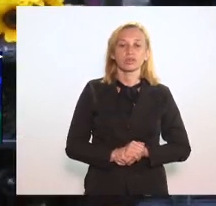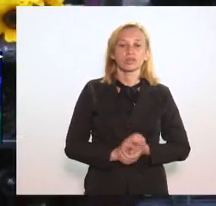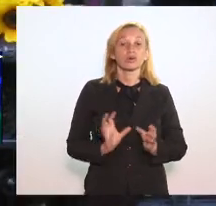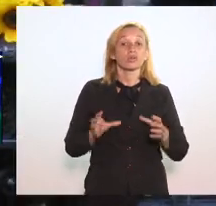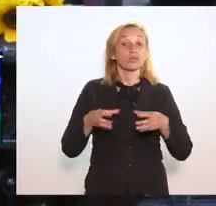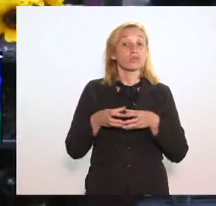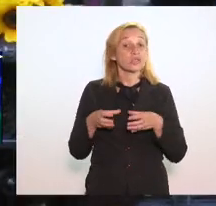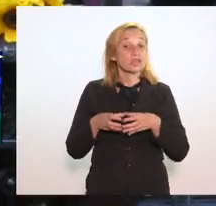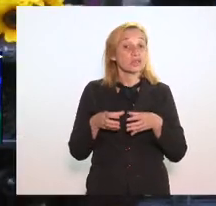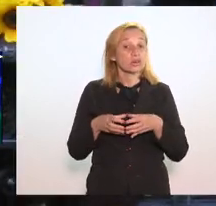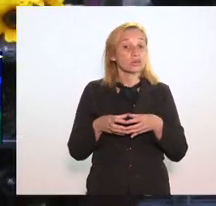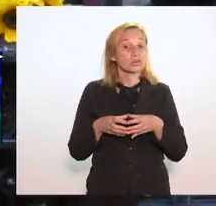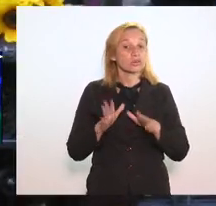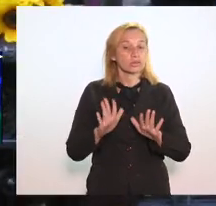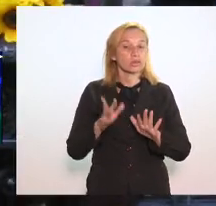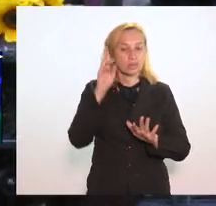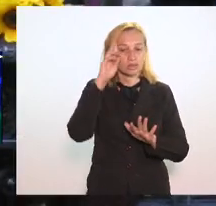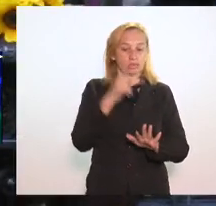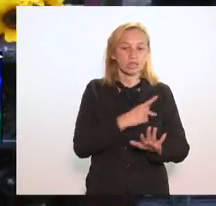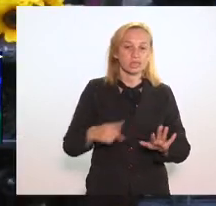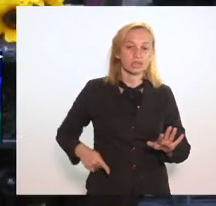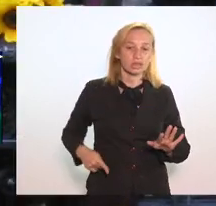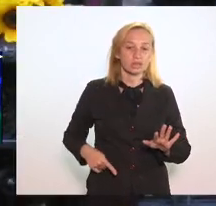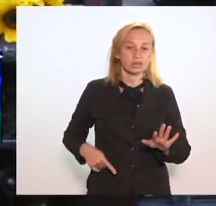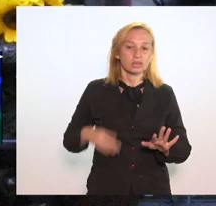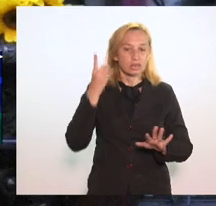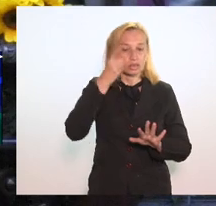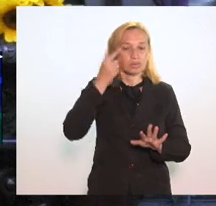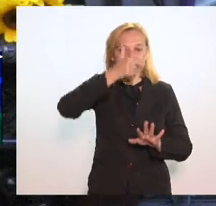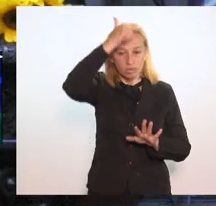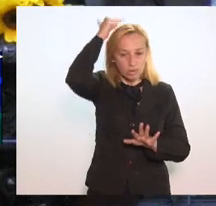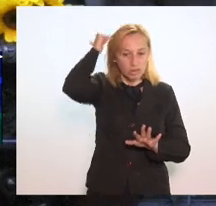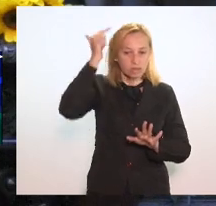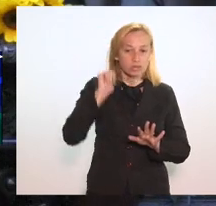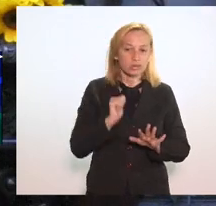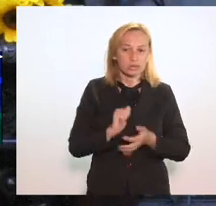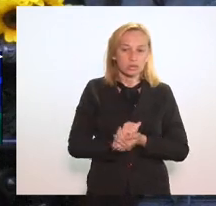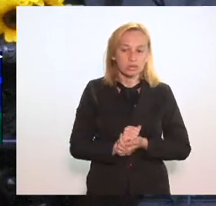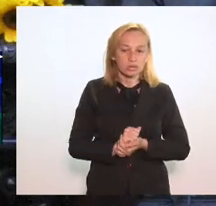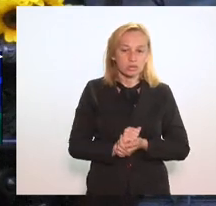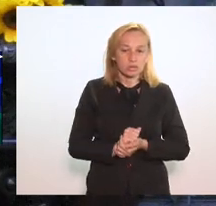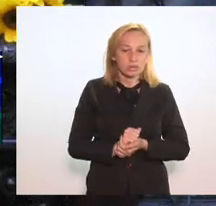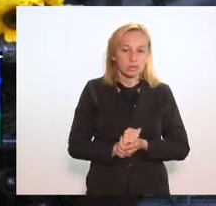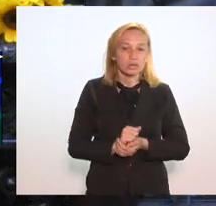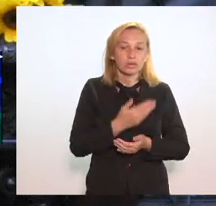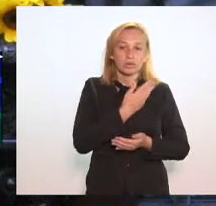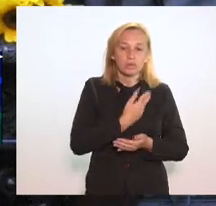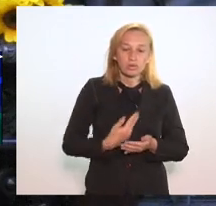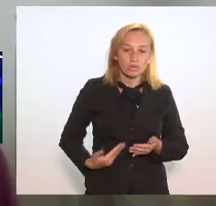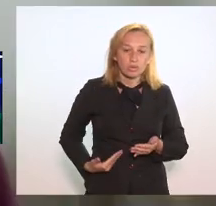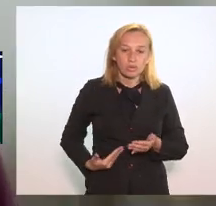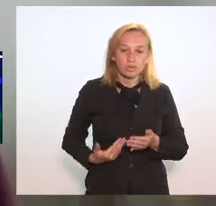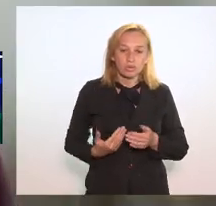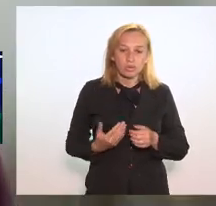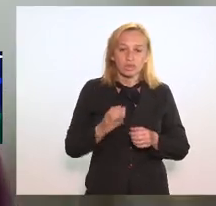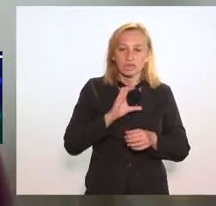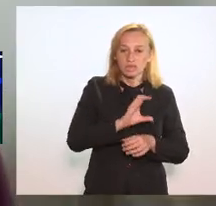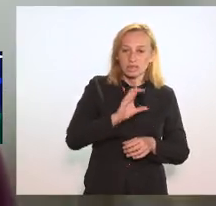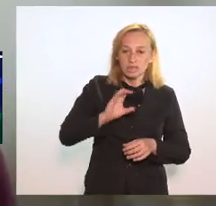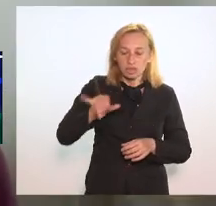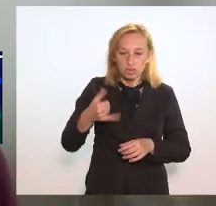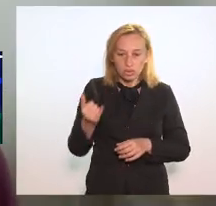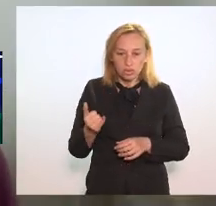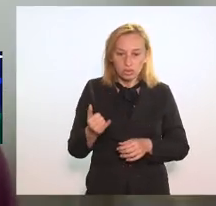Comissão Deputado Luiz e como membro da hoje